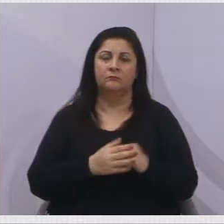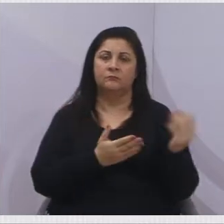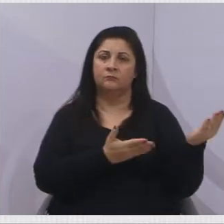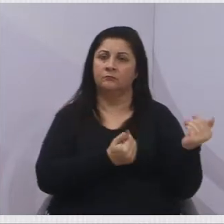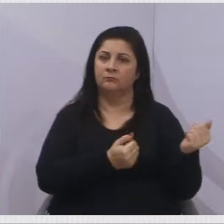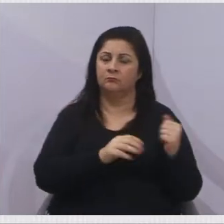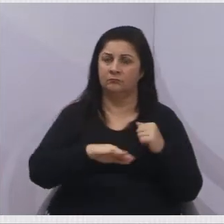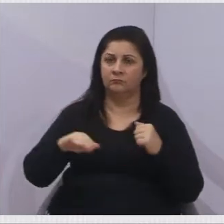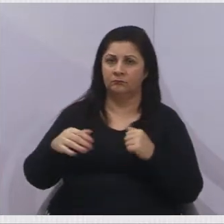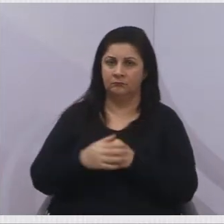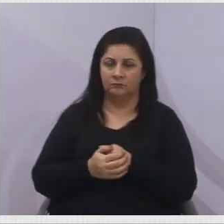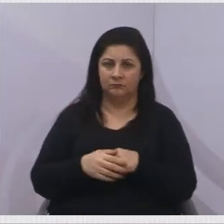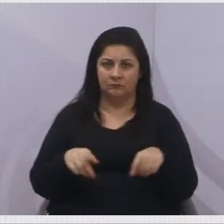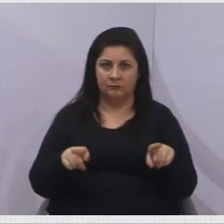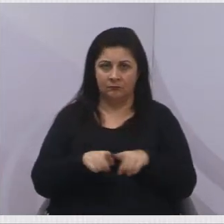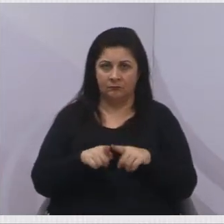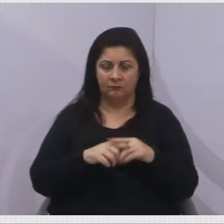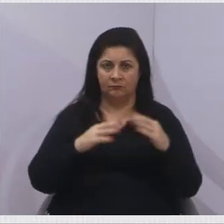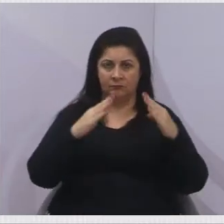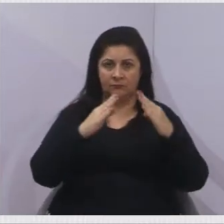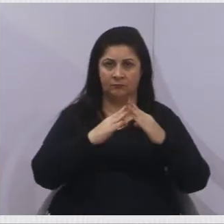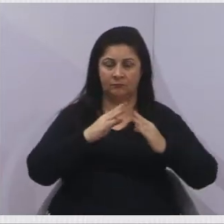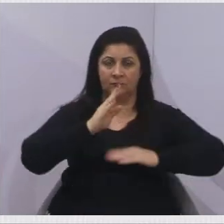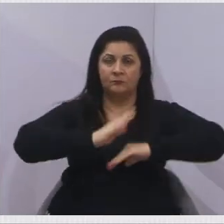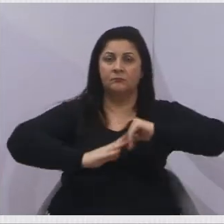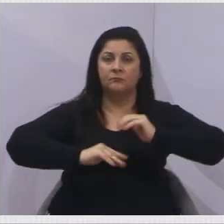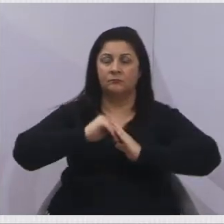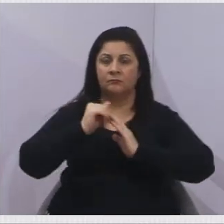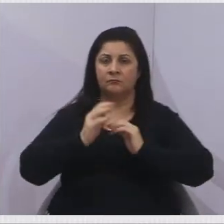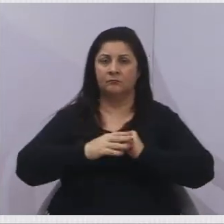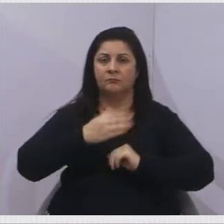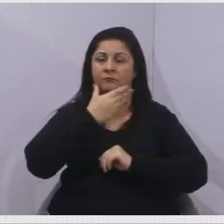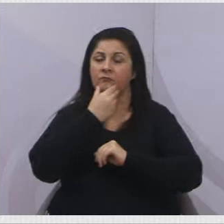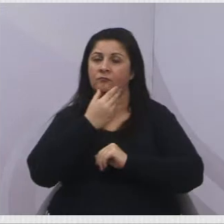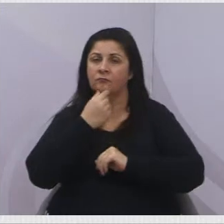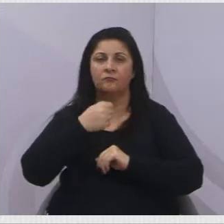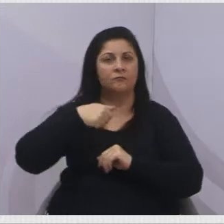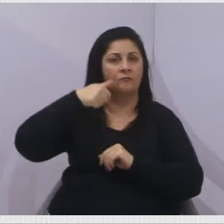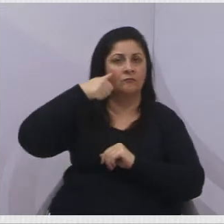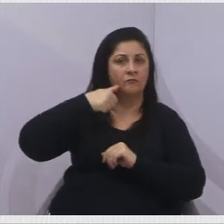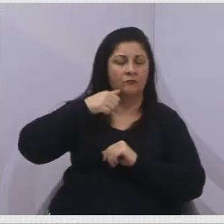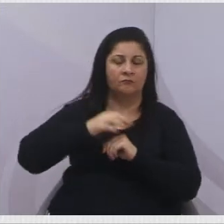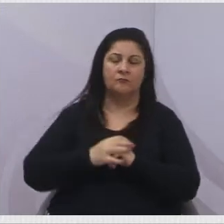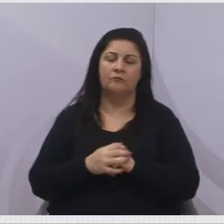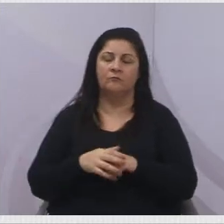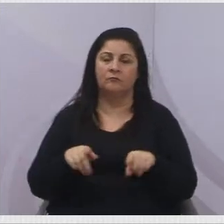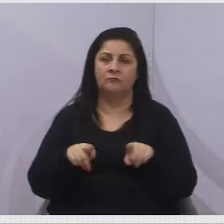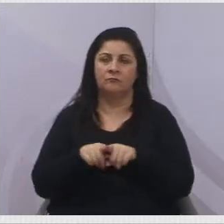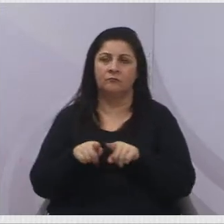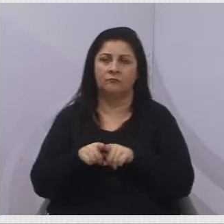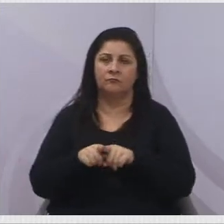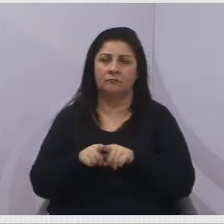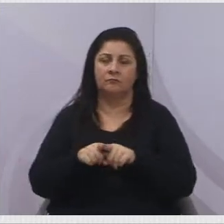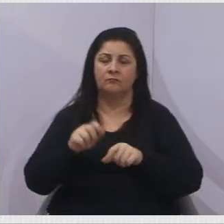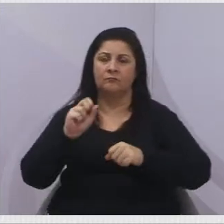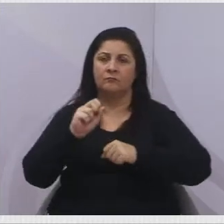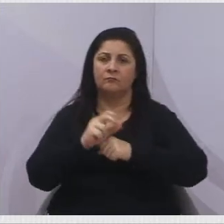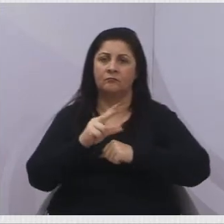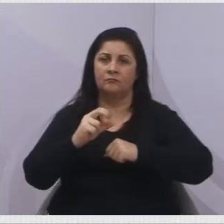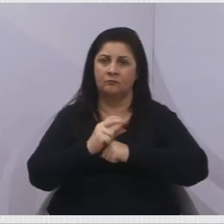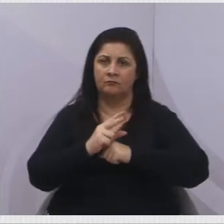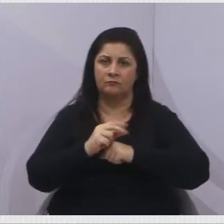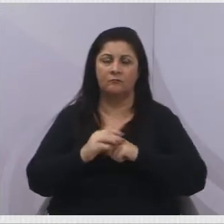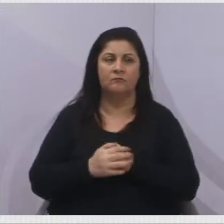infanto-juvenil, residência terapêutica masculina e feminina, ambulatório de infecto e laboratório municipal.